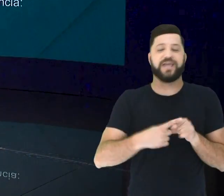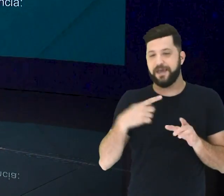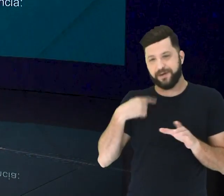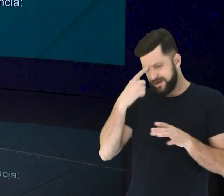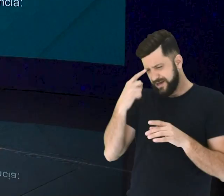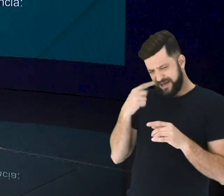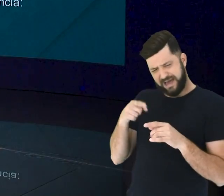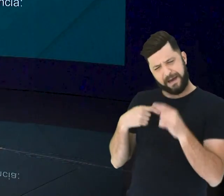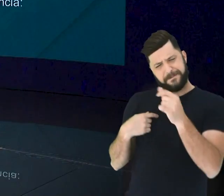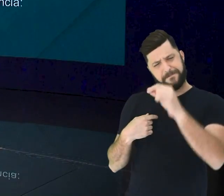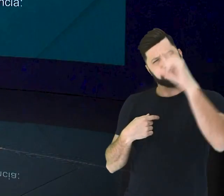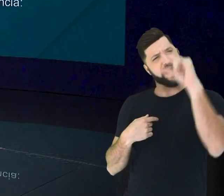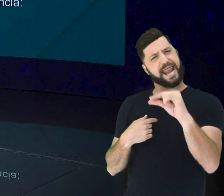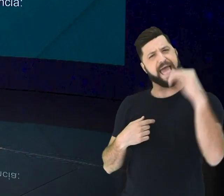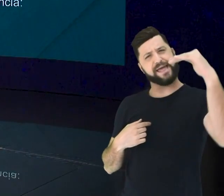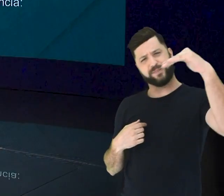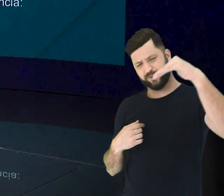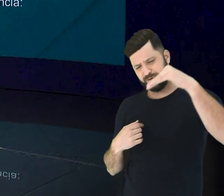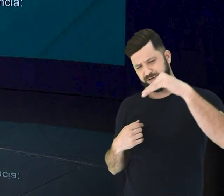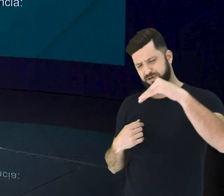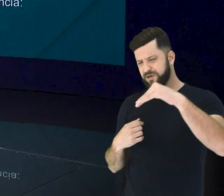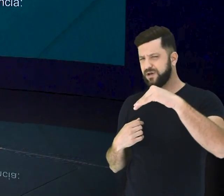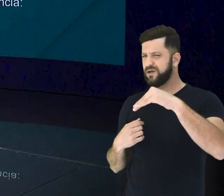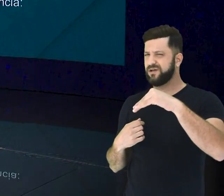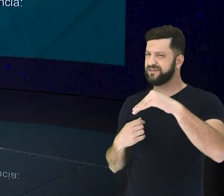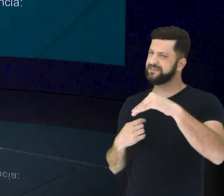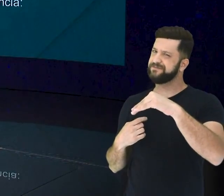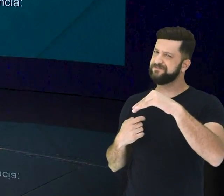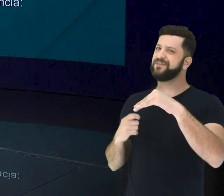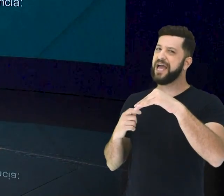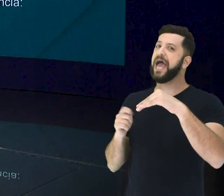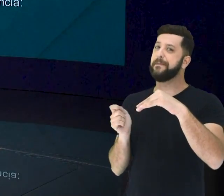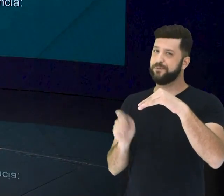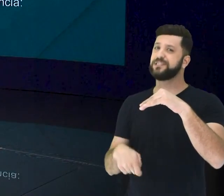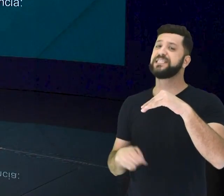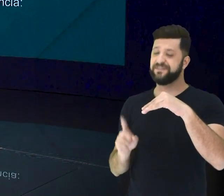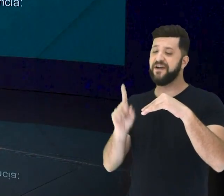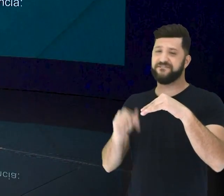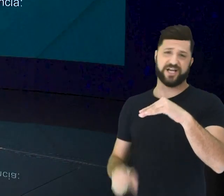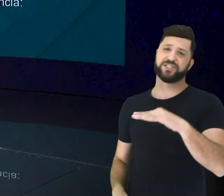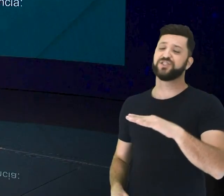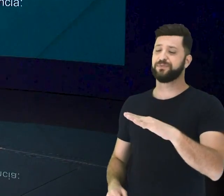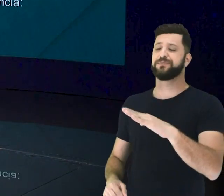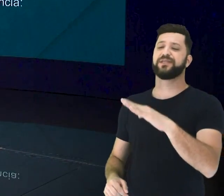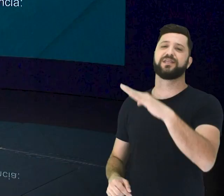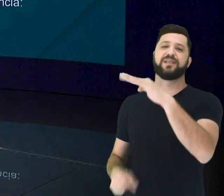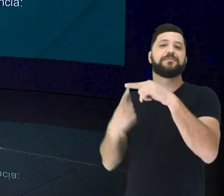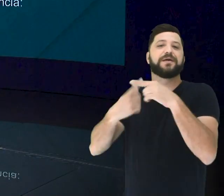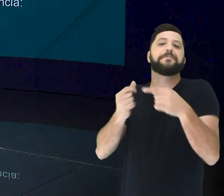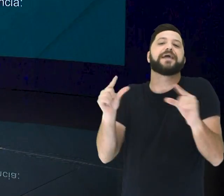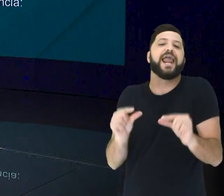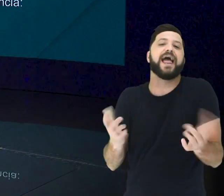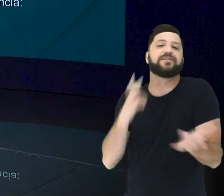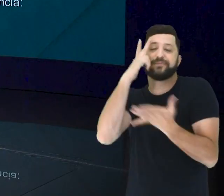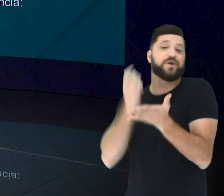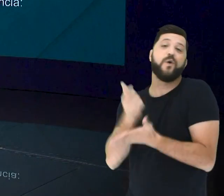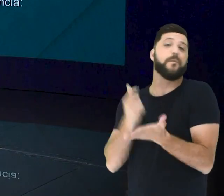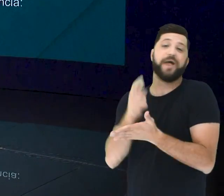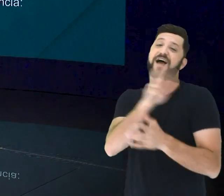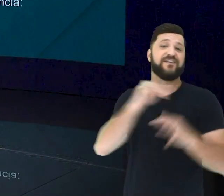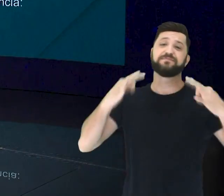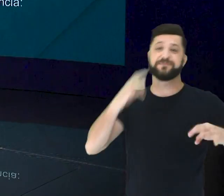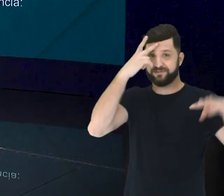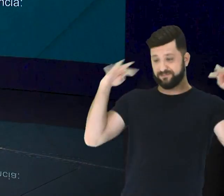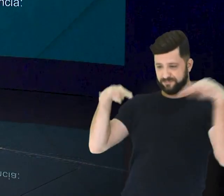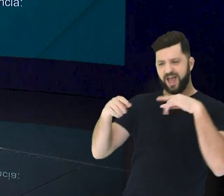tá muito barato a tendência é que esse preço dispare para cima porque tá barato o mercado como um todo